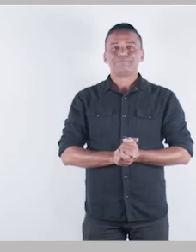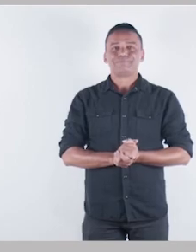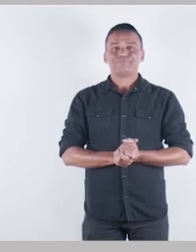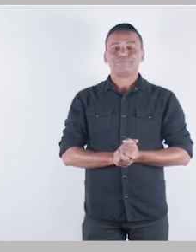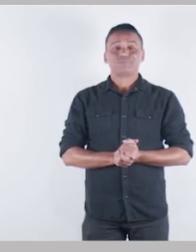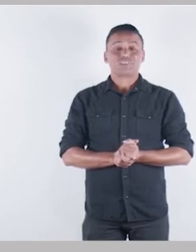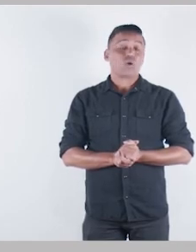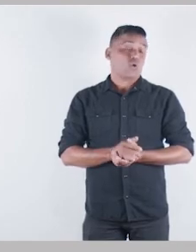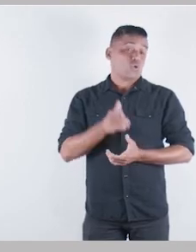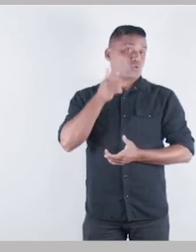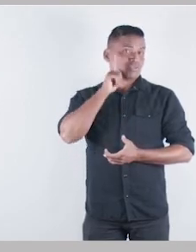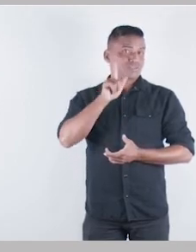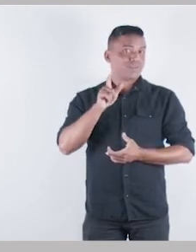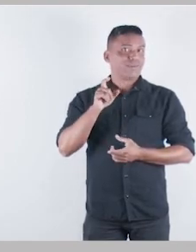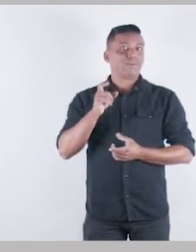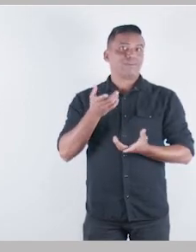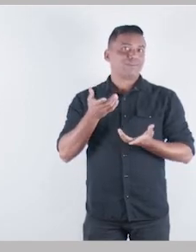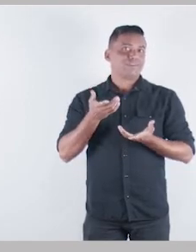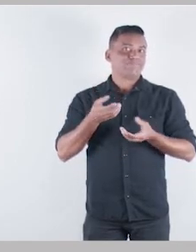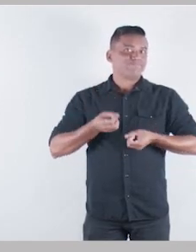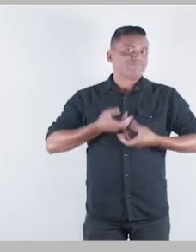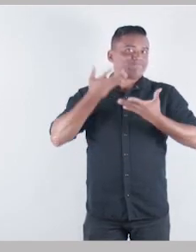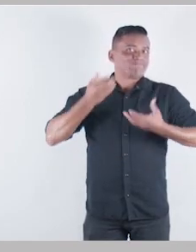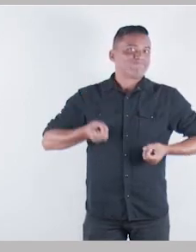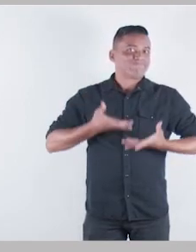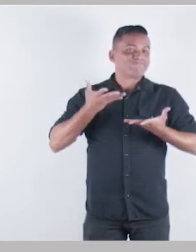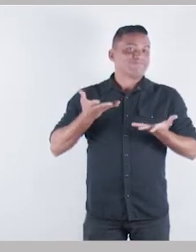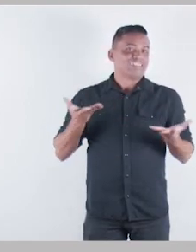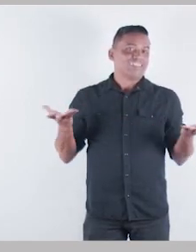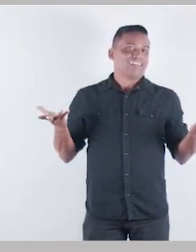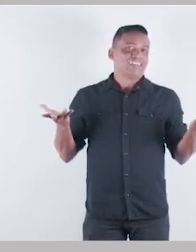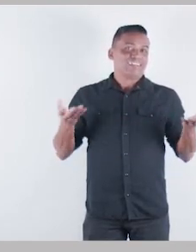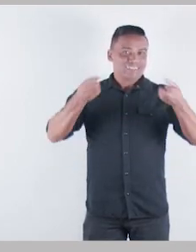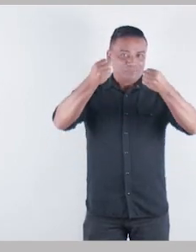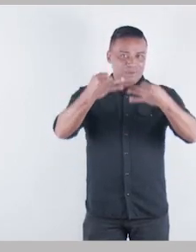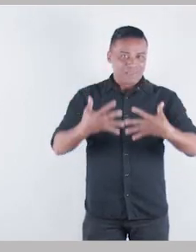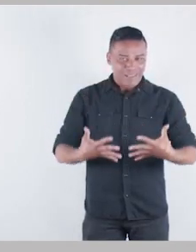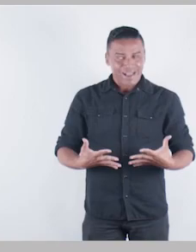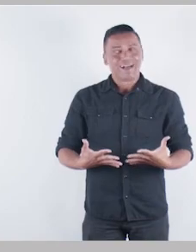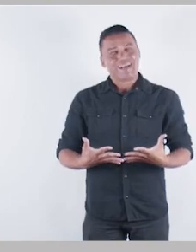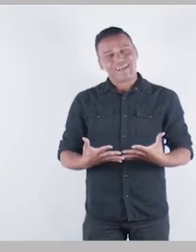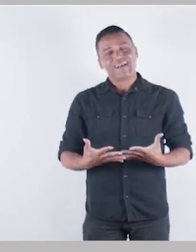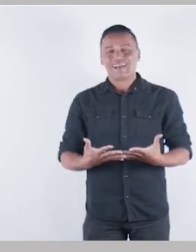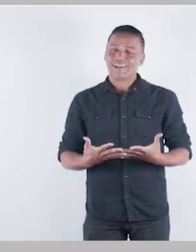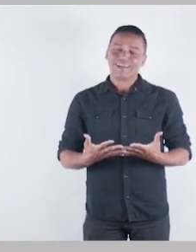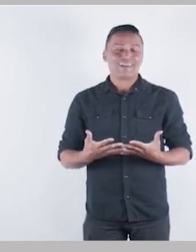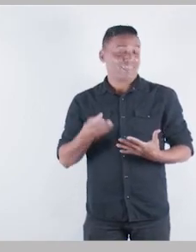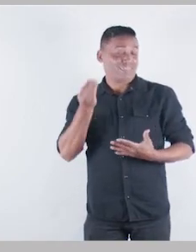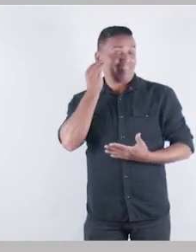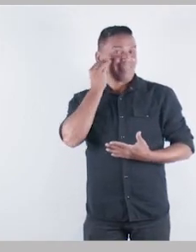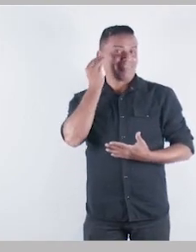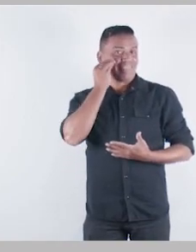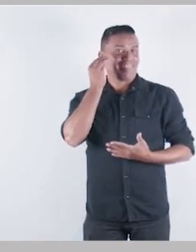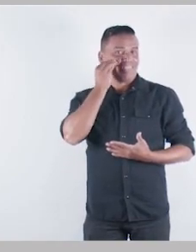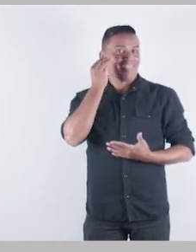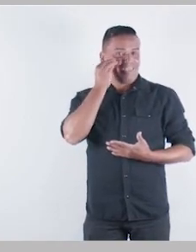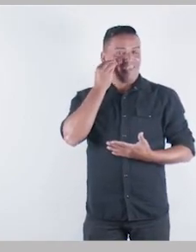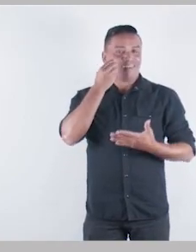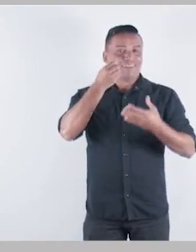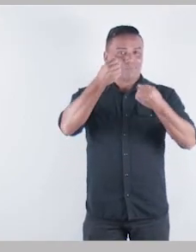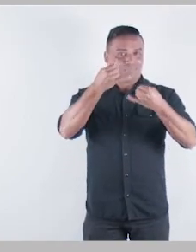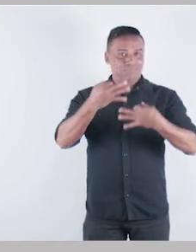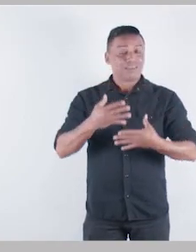consegui me expressar, se não de todo, mas um bom bocado, né? E espero que a gente possa